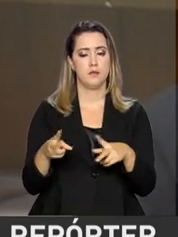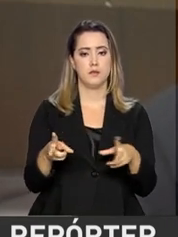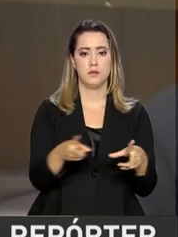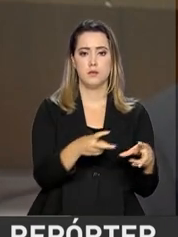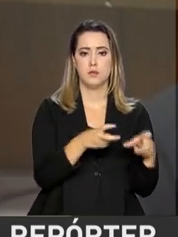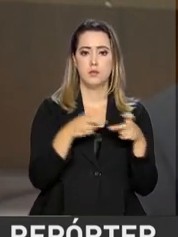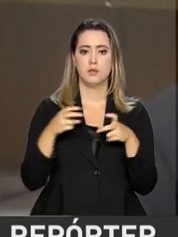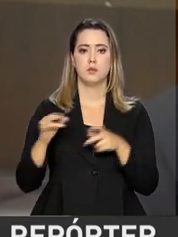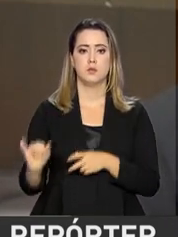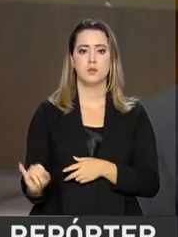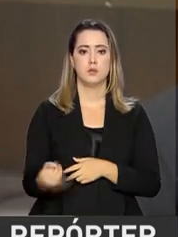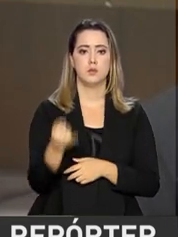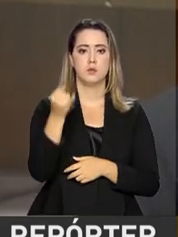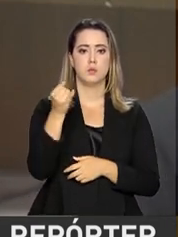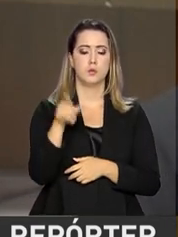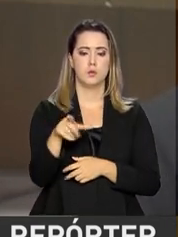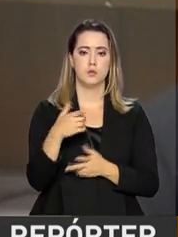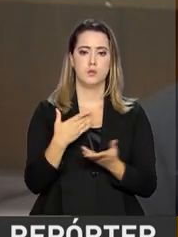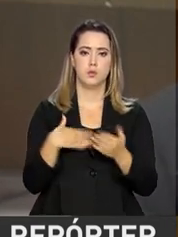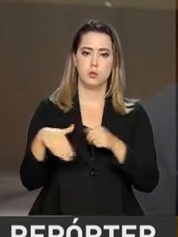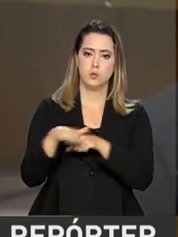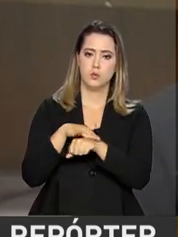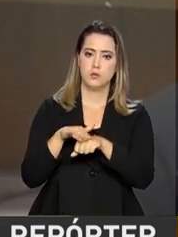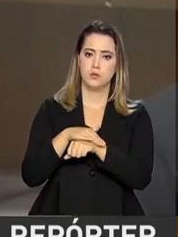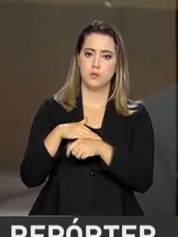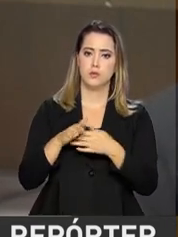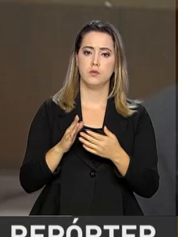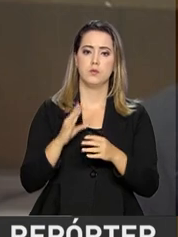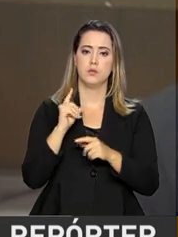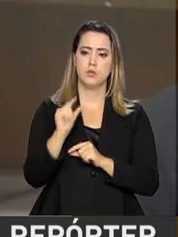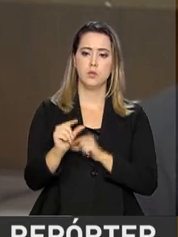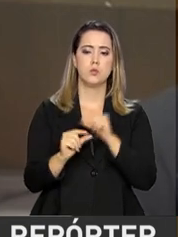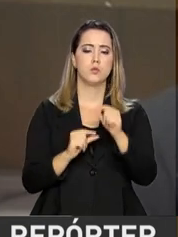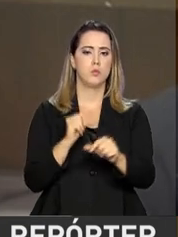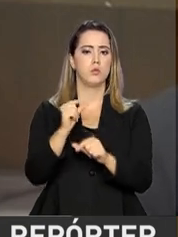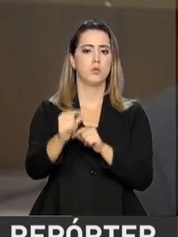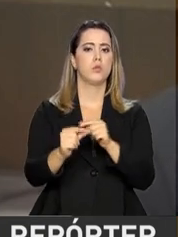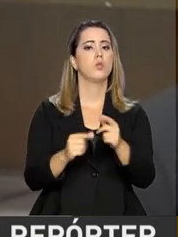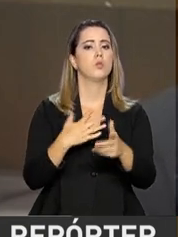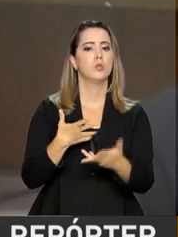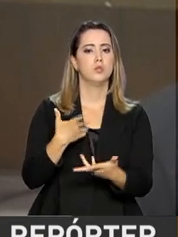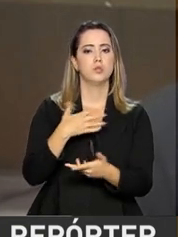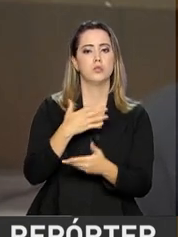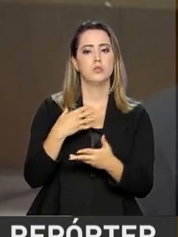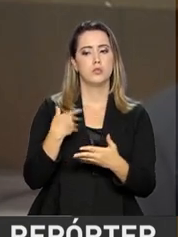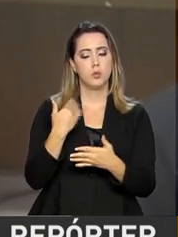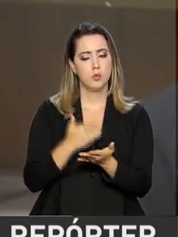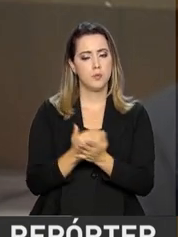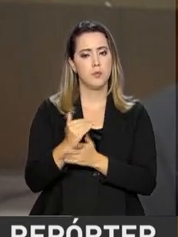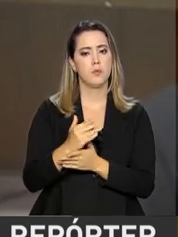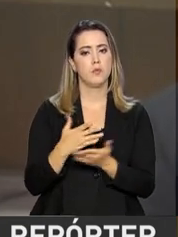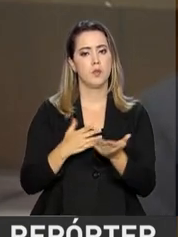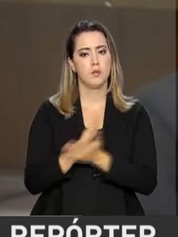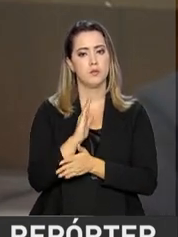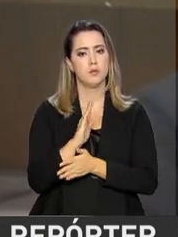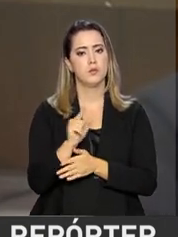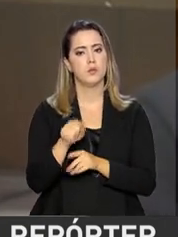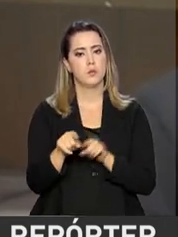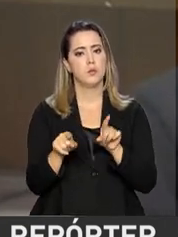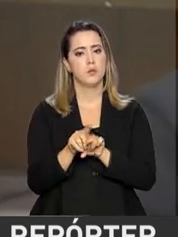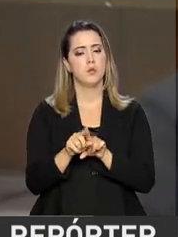identificar as oportunidades, vão ter que conversar e aos poucos eles vão começar a aproveitar